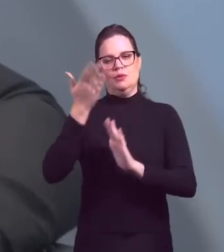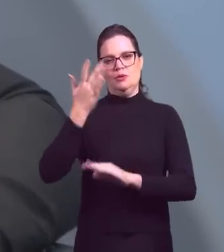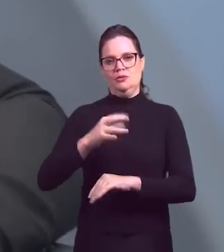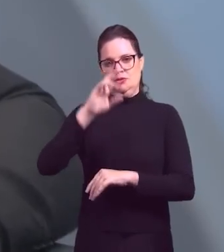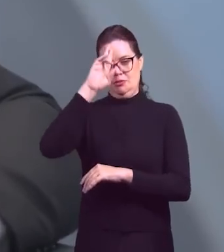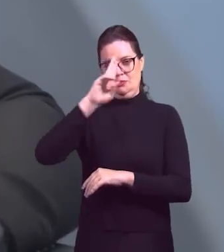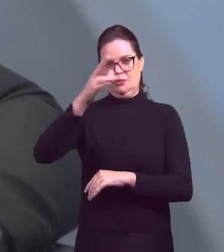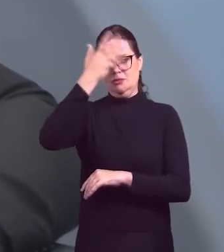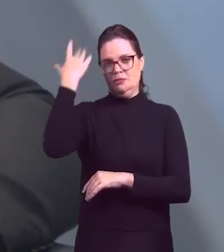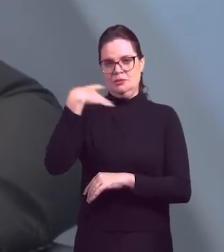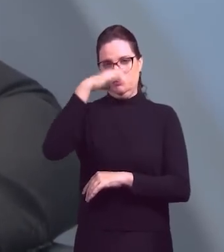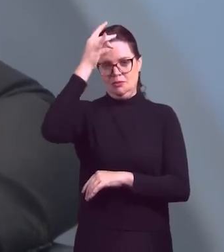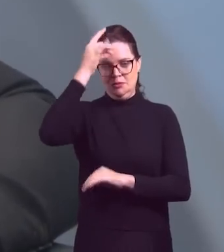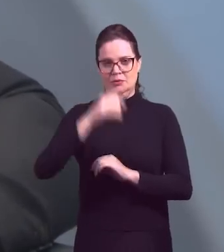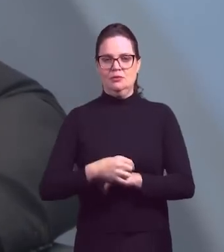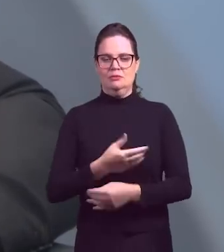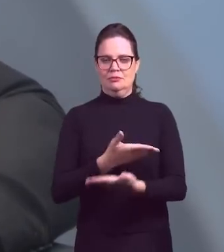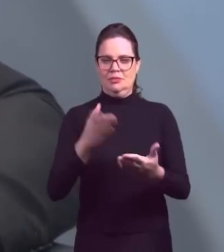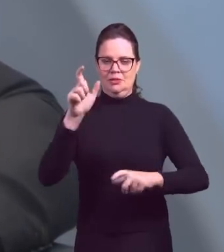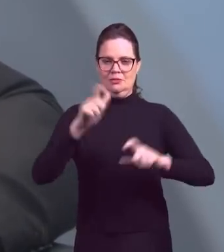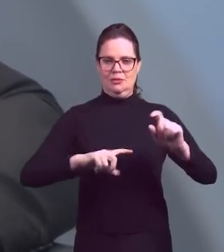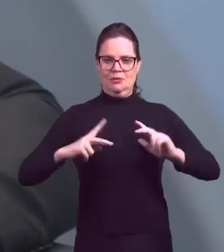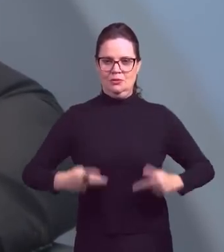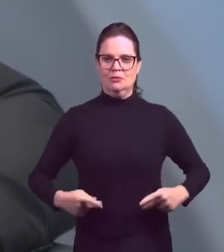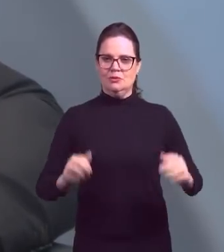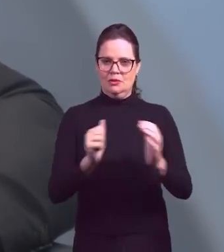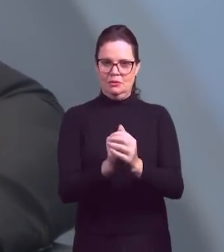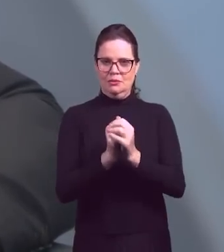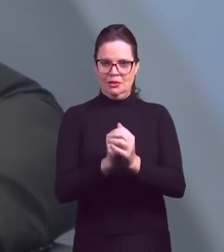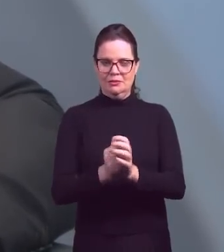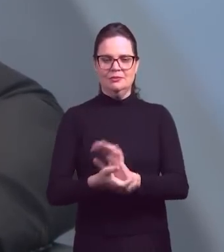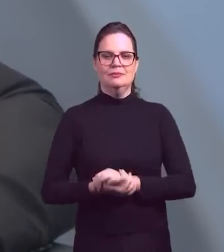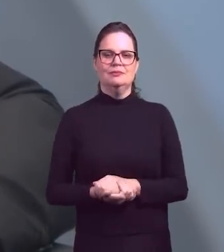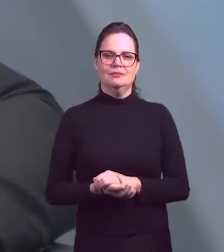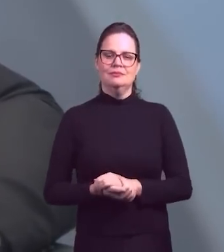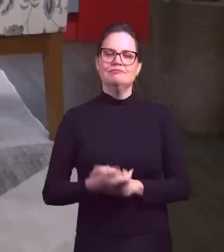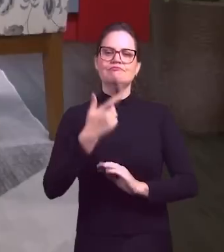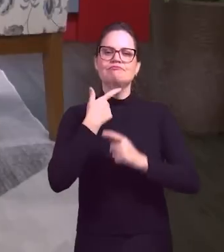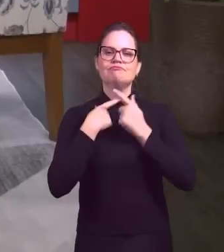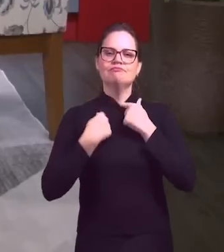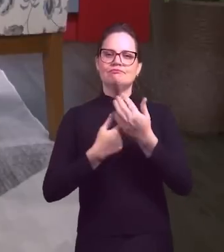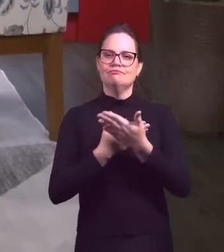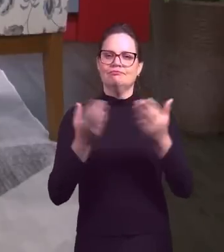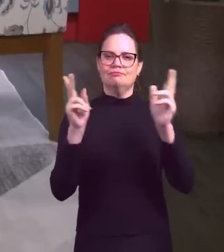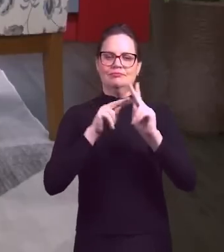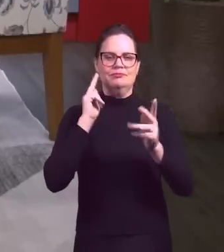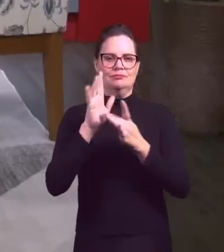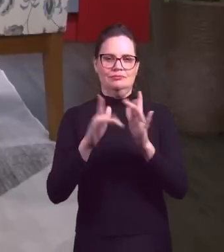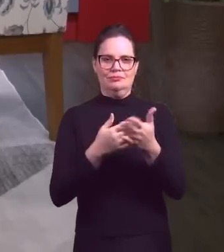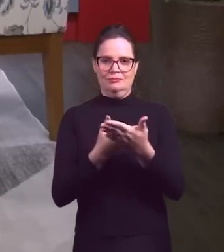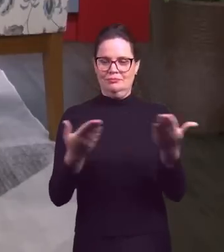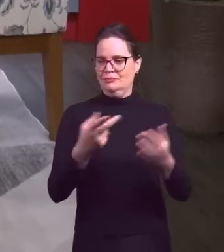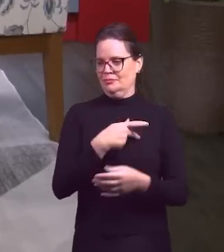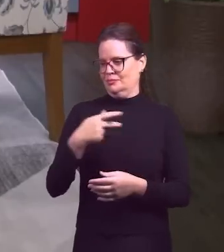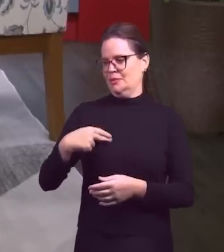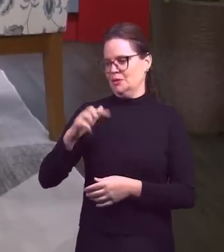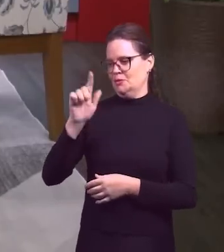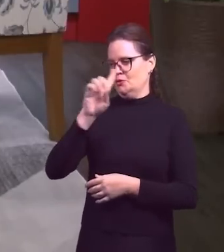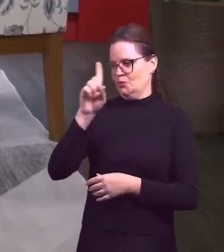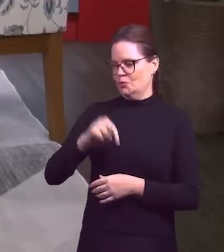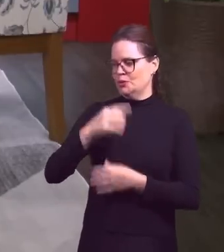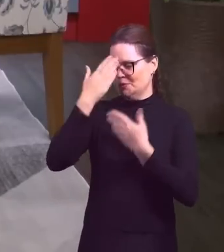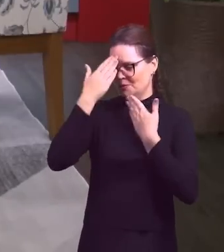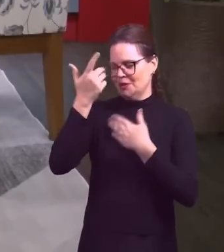proposta e o projeto do Espírito Santo para a vida do homem. Amém? Desejamos aqui a todos a paz do Senhor. Pastor